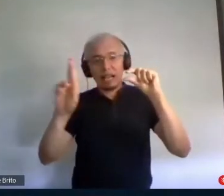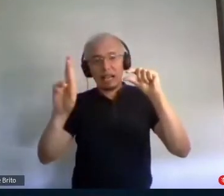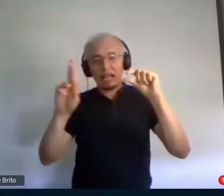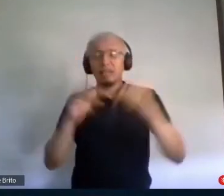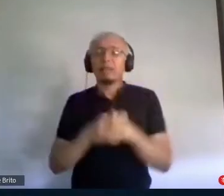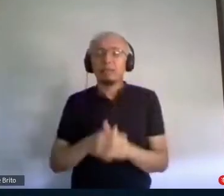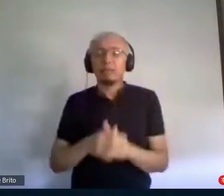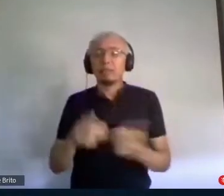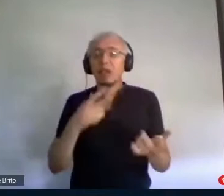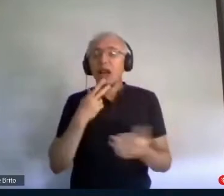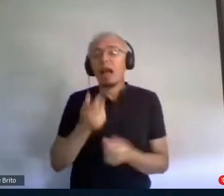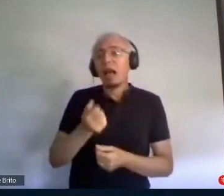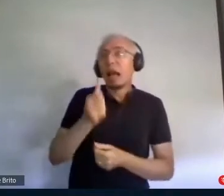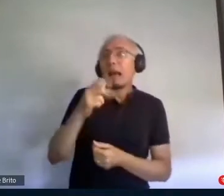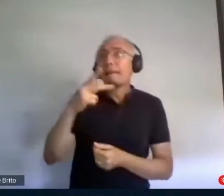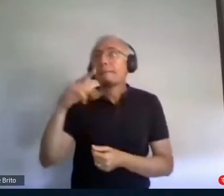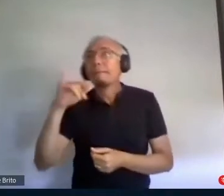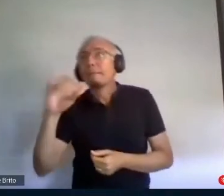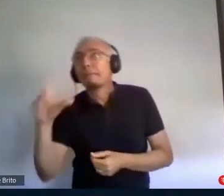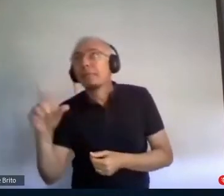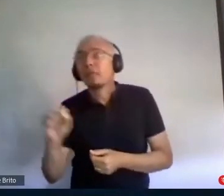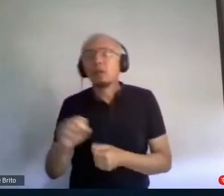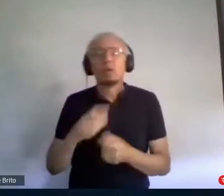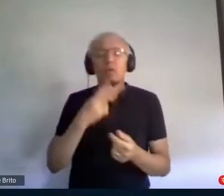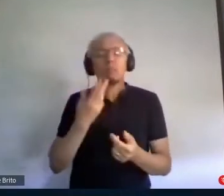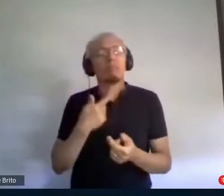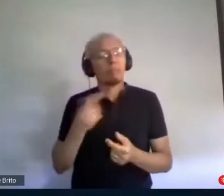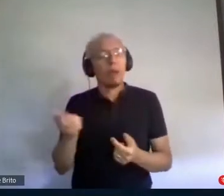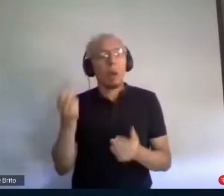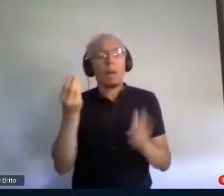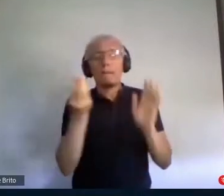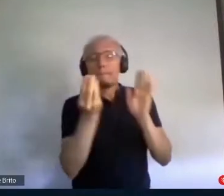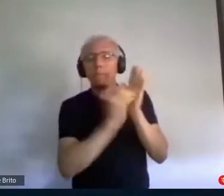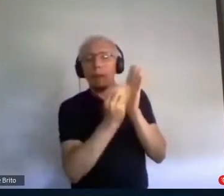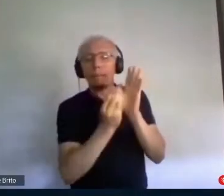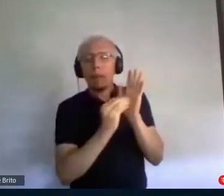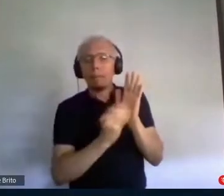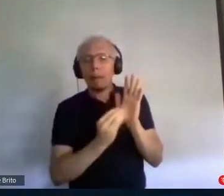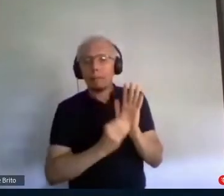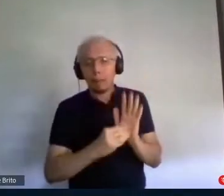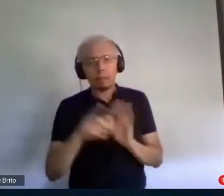enfim, eu marquei aqui para você checar, né?